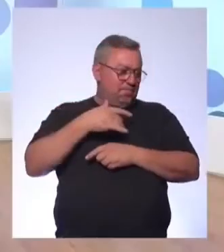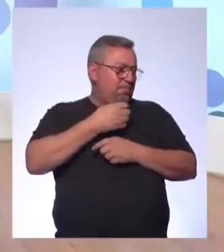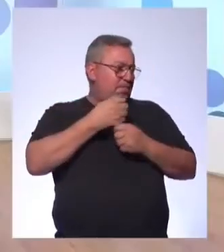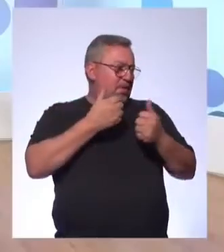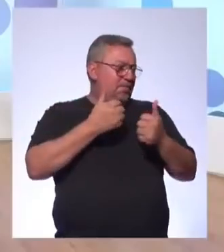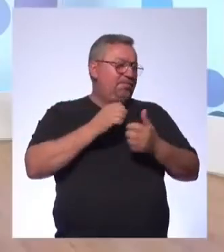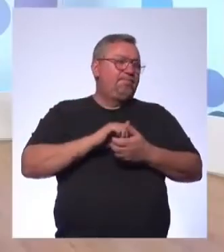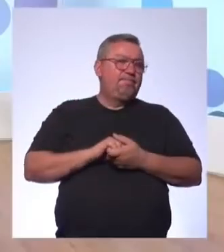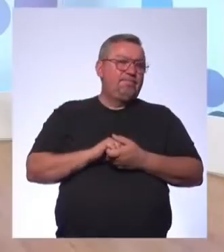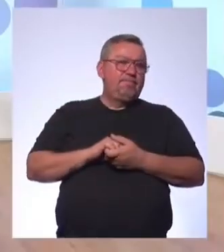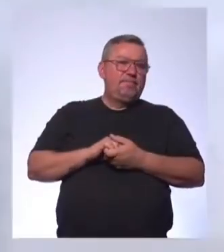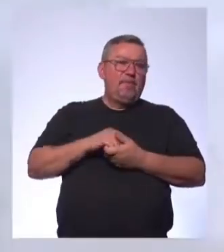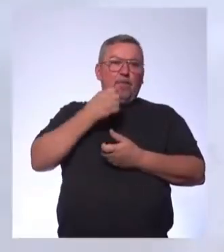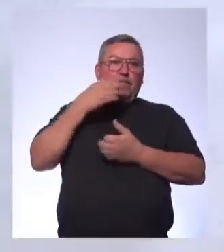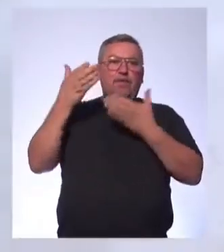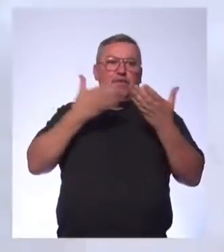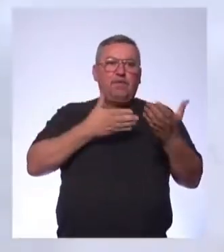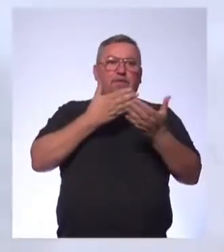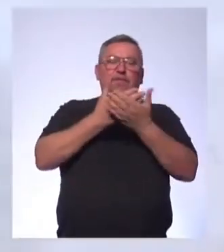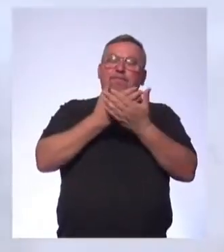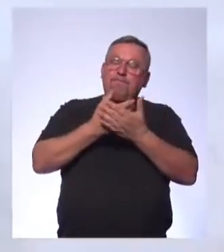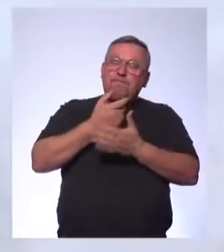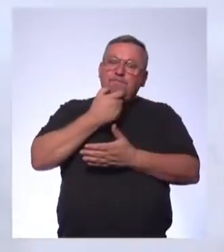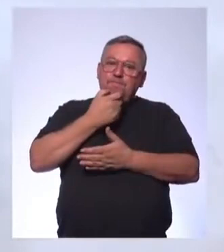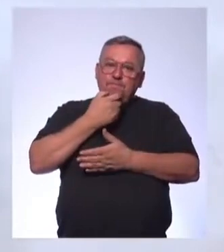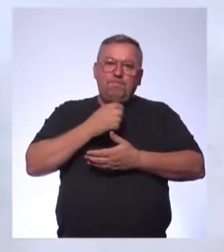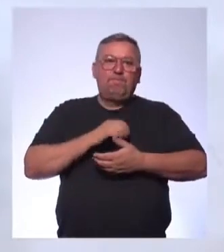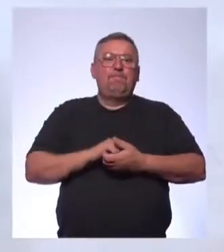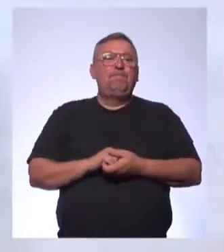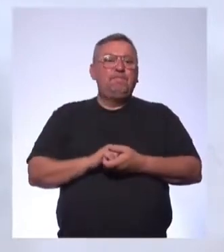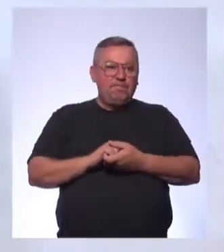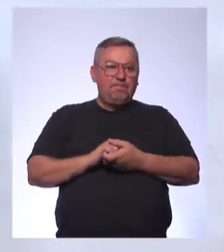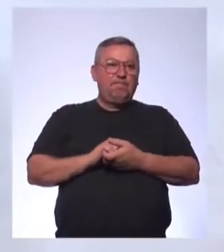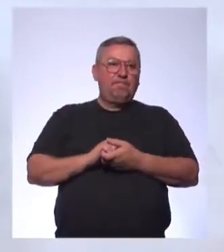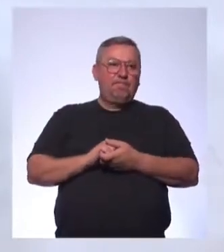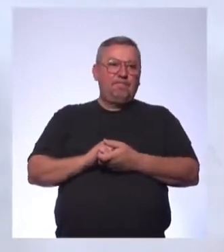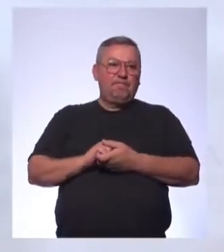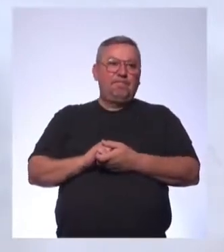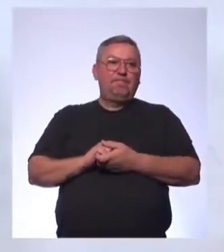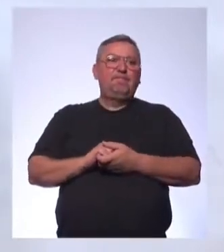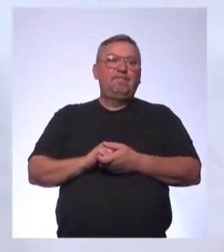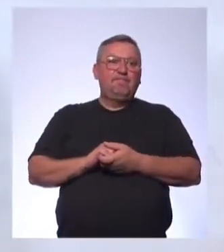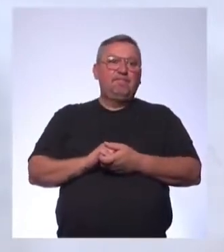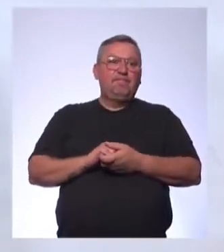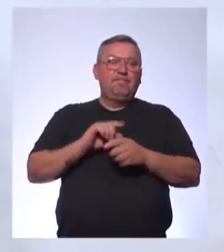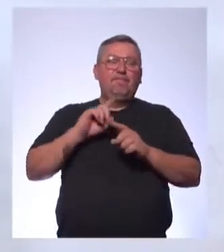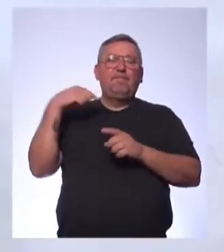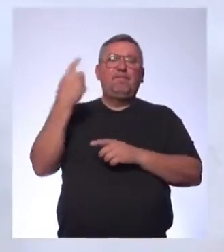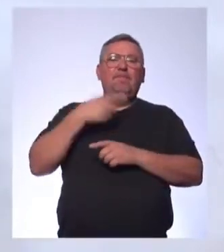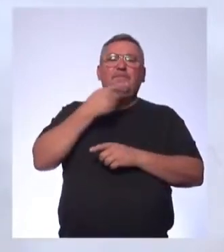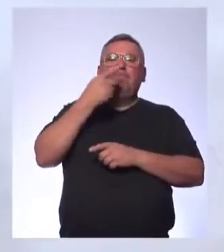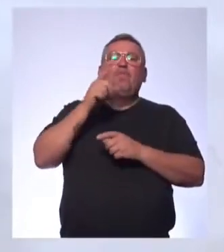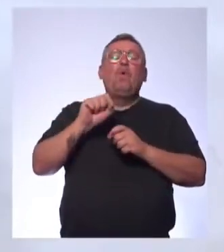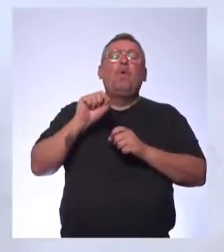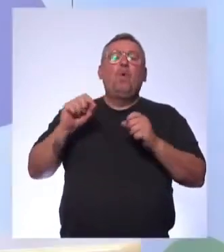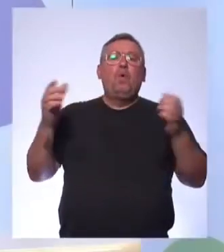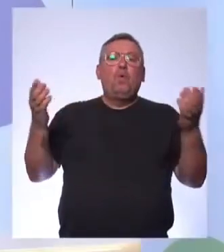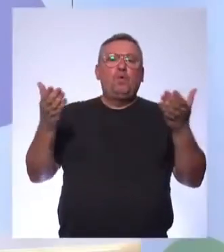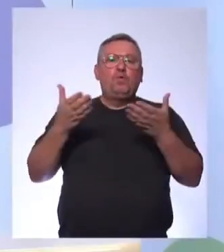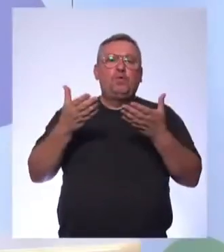fine. Welcome to our English class. Seja bem-vindo à nossa aula de inglês. O que nós vamos falar hoje,